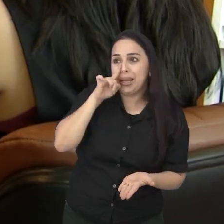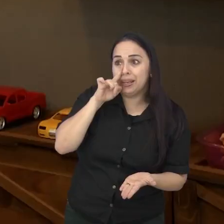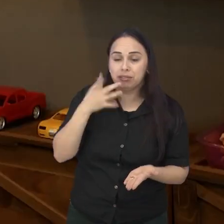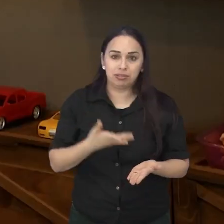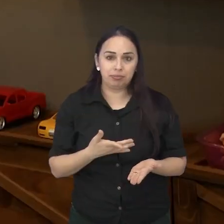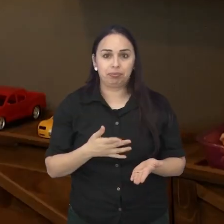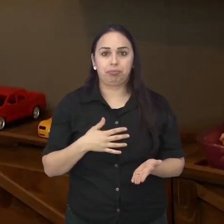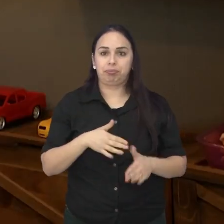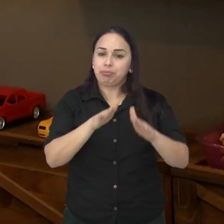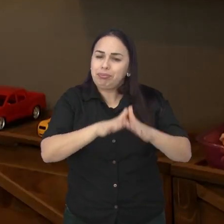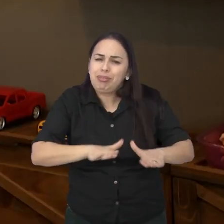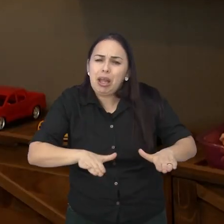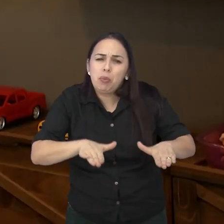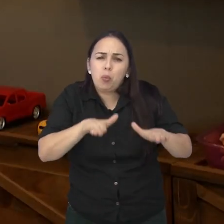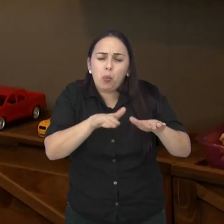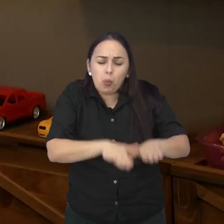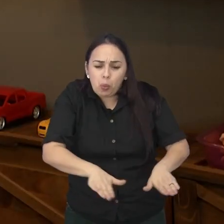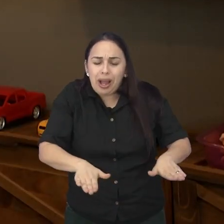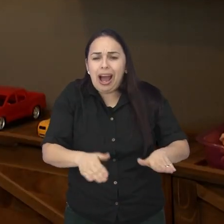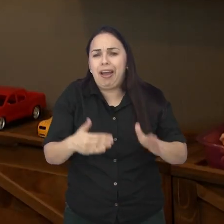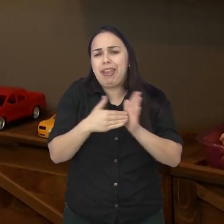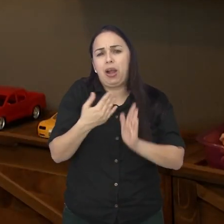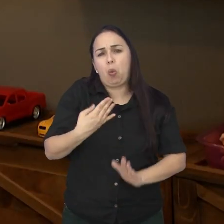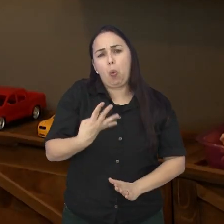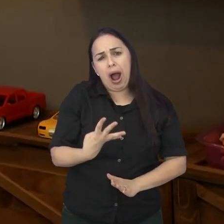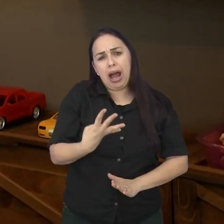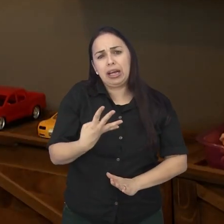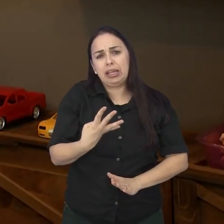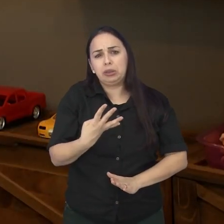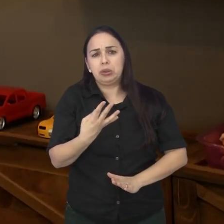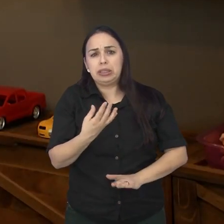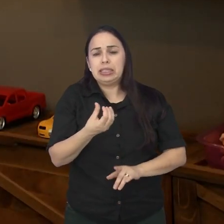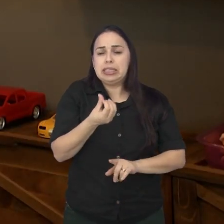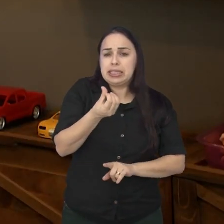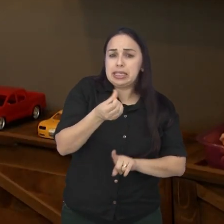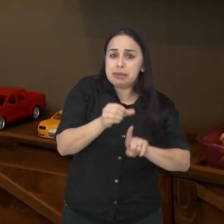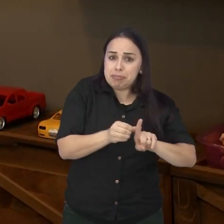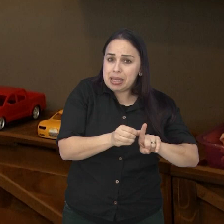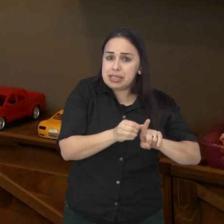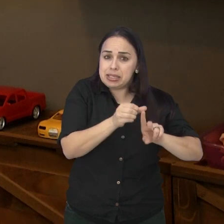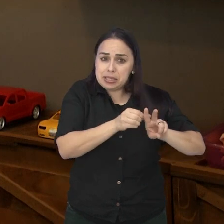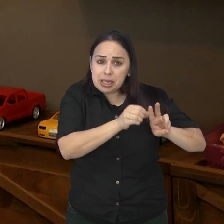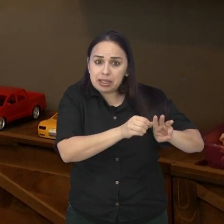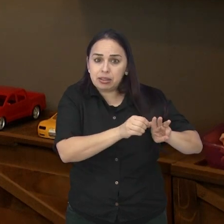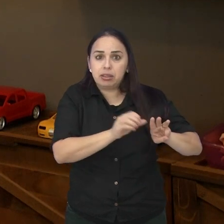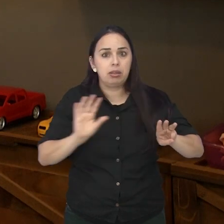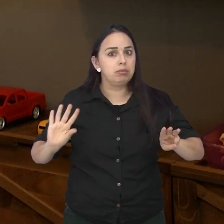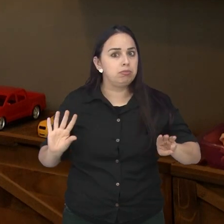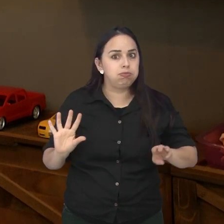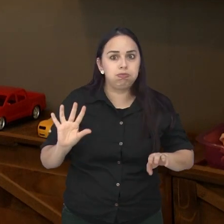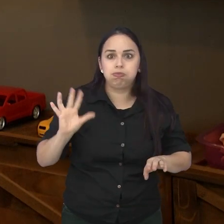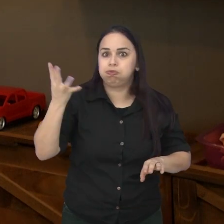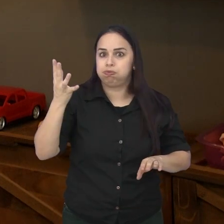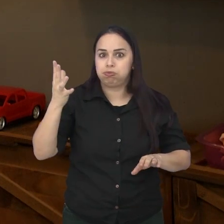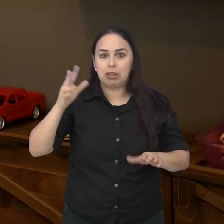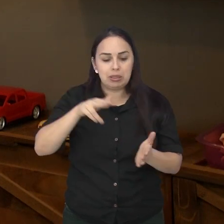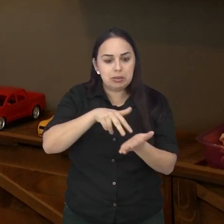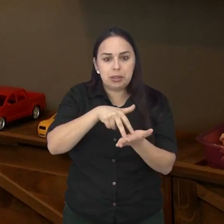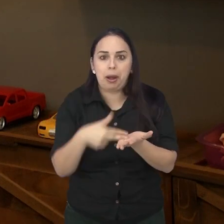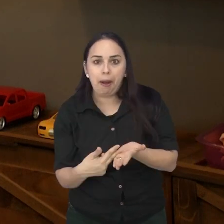riscos. Crianças muito pequenininhas, até 4, 6 meses de idade, tem muito evento